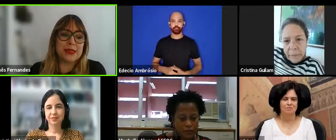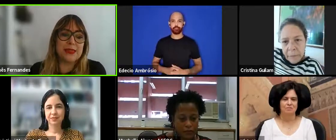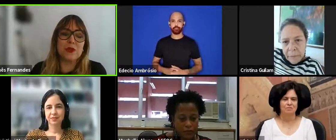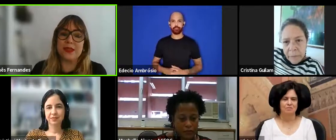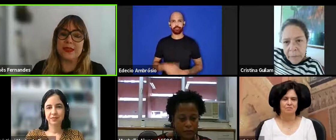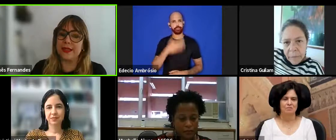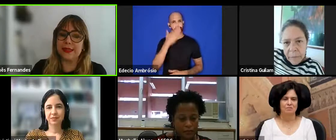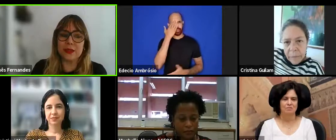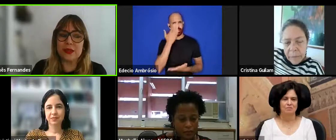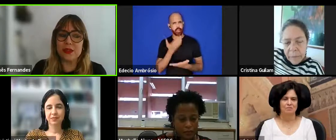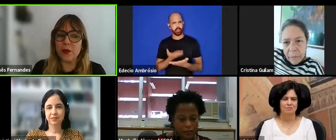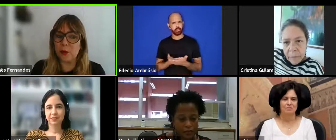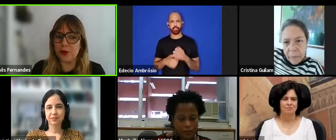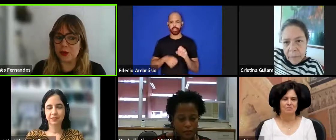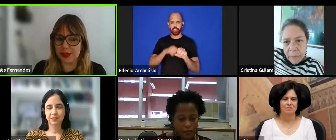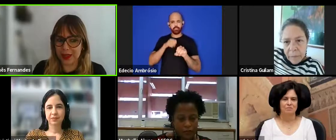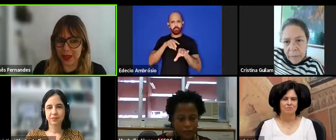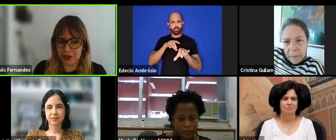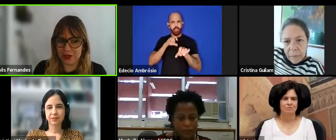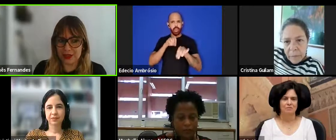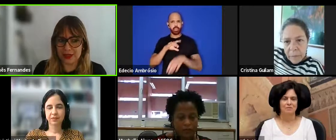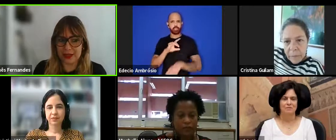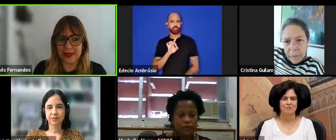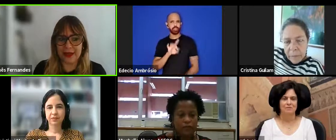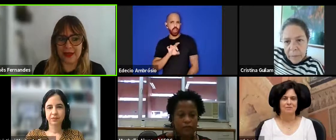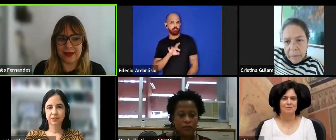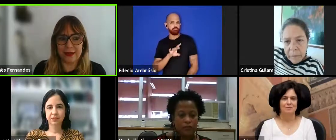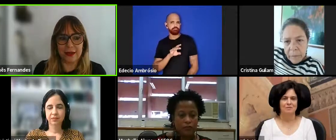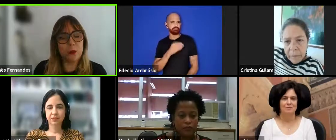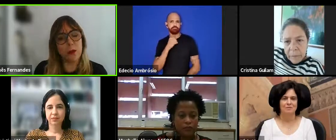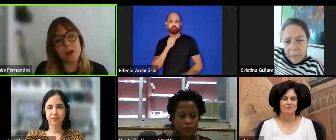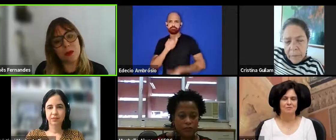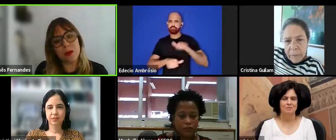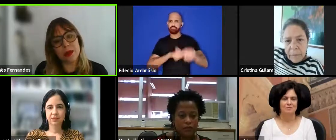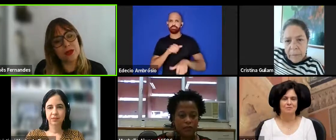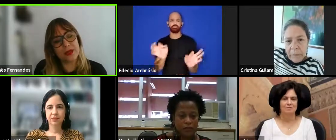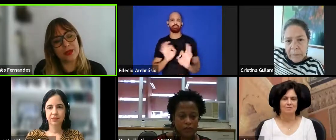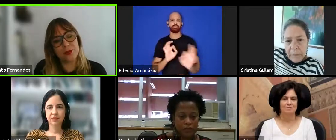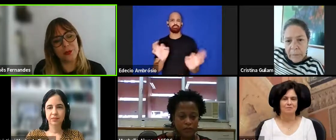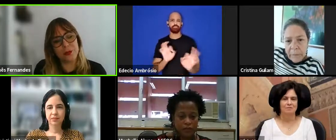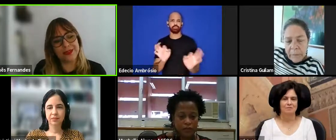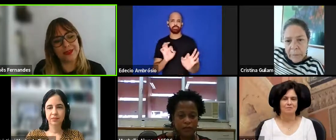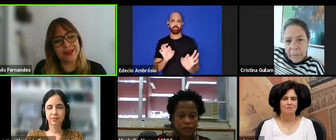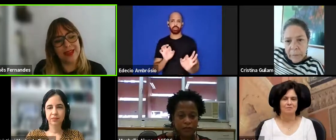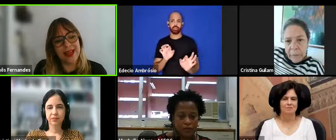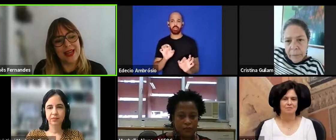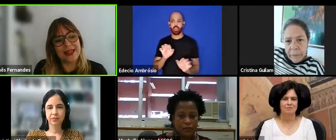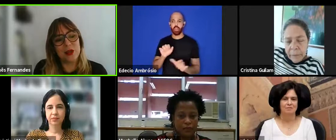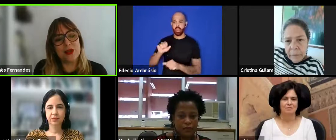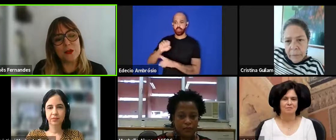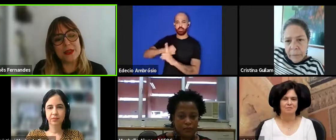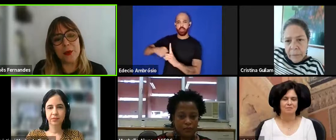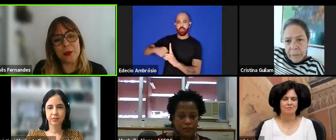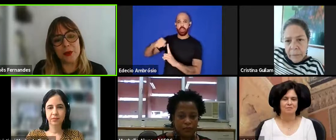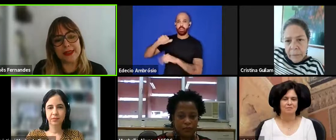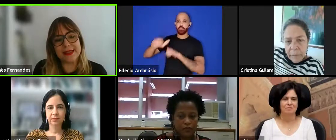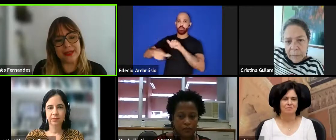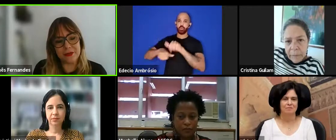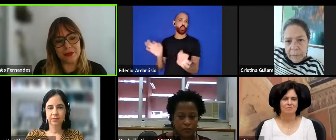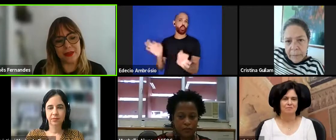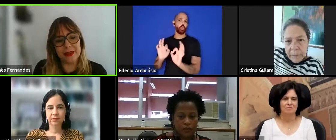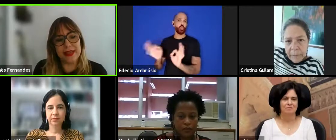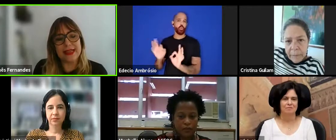Acreditamos que a educação sozinha não transforma a sociedade. Sem ela, tampouco a sociedade muda. Se a nossa opção